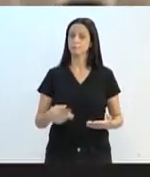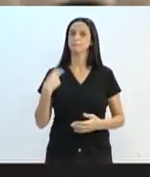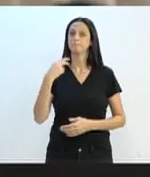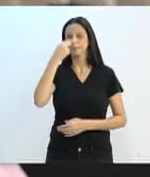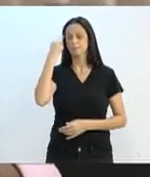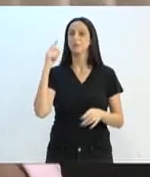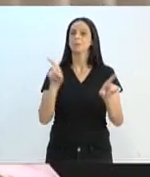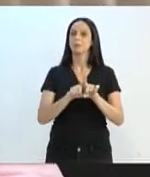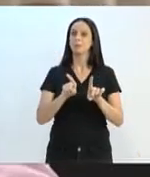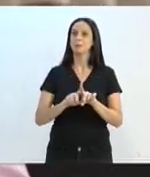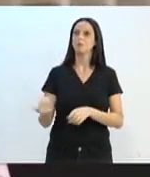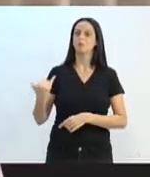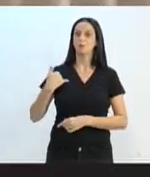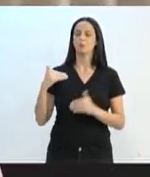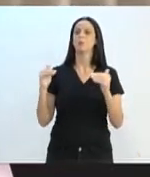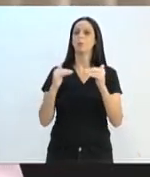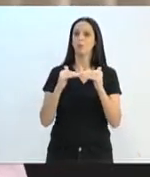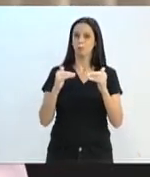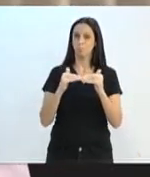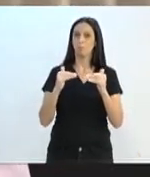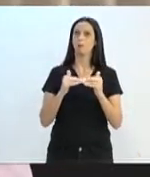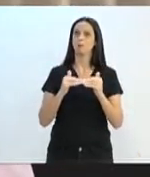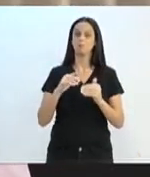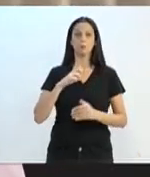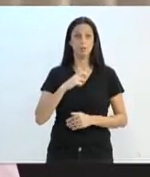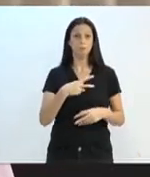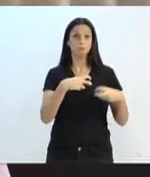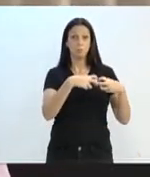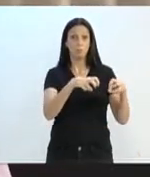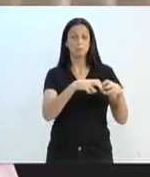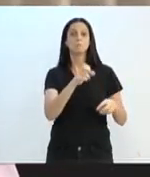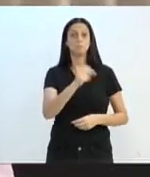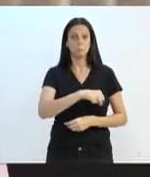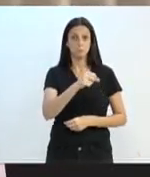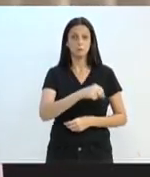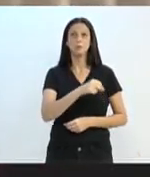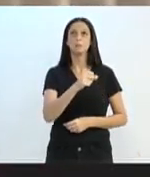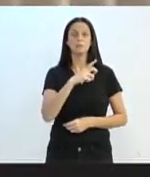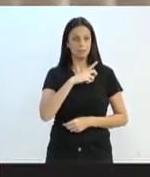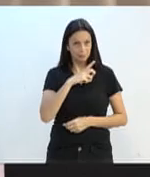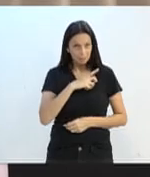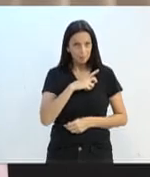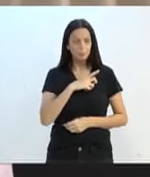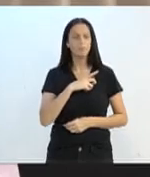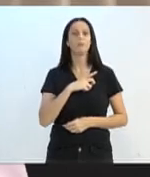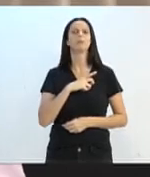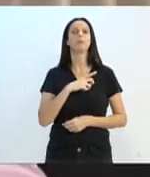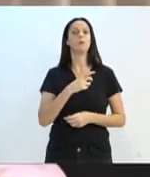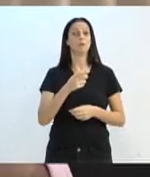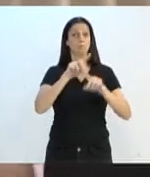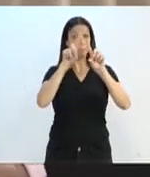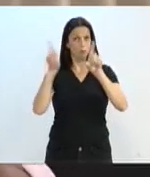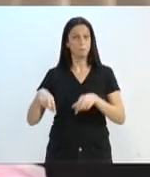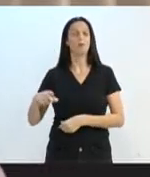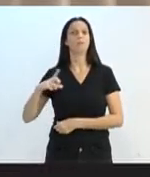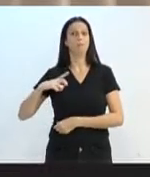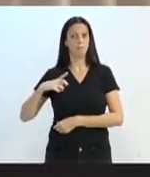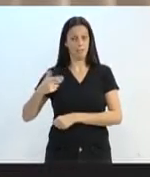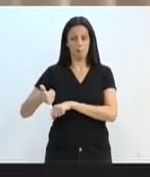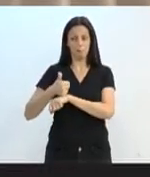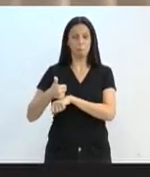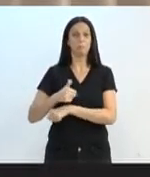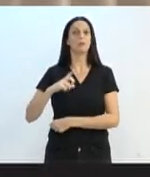afirmou, que o senhor acaba de confirmar que nós temos ônibus, nós temos colaboradores, e eu tinha dito já